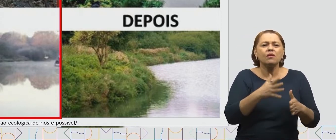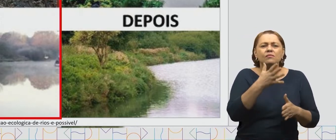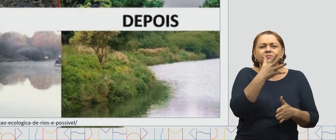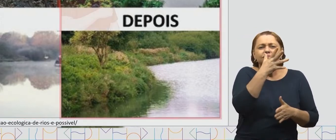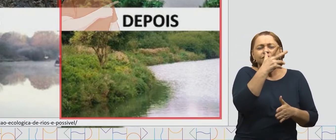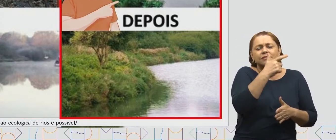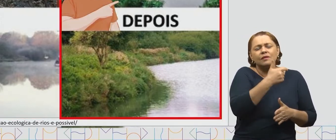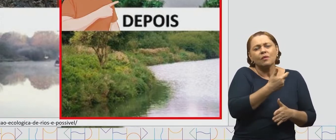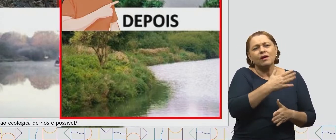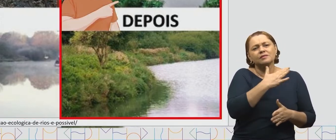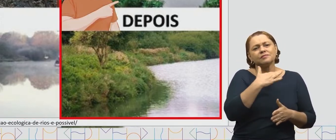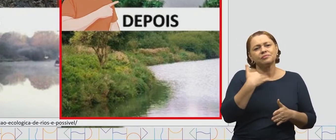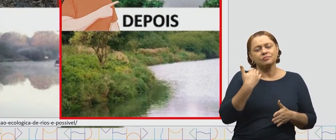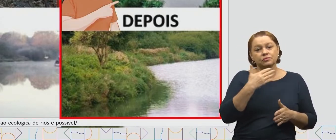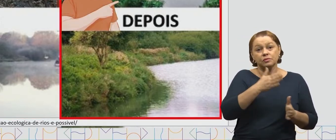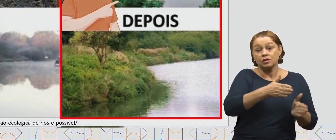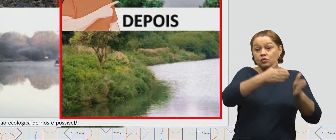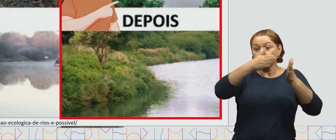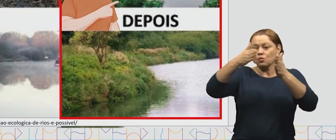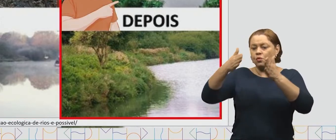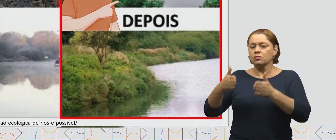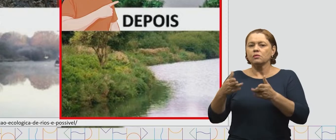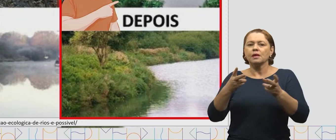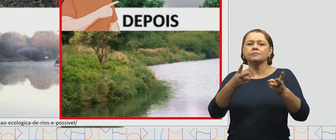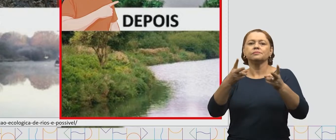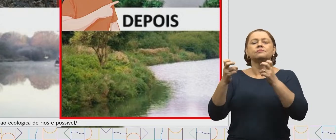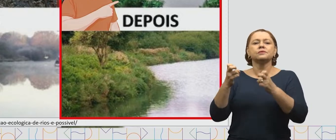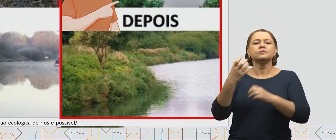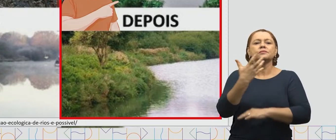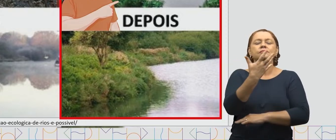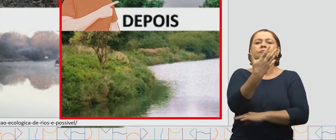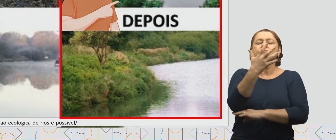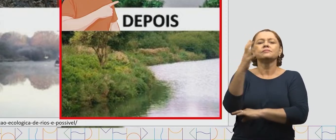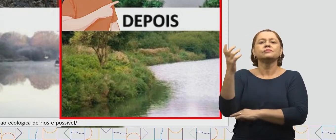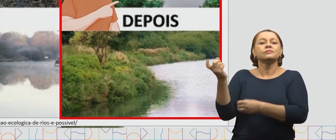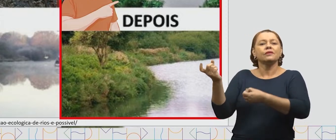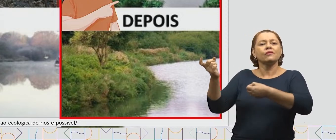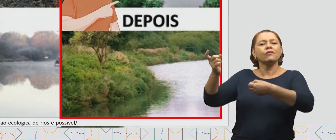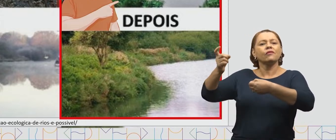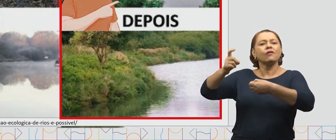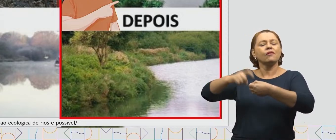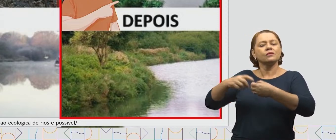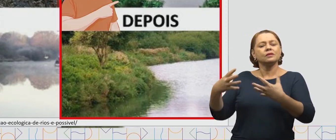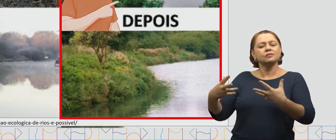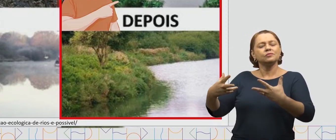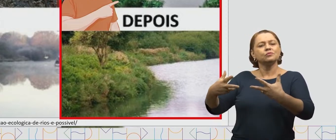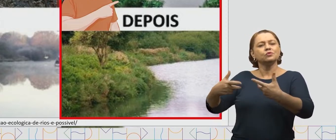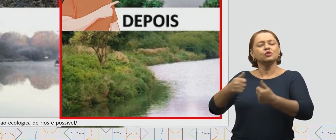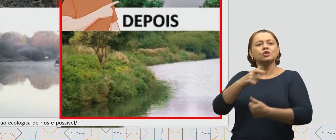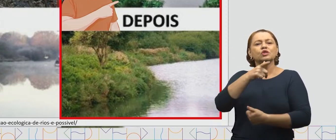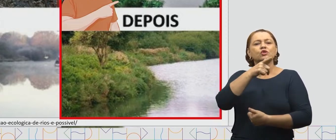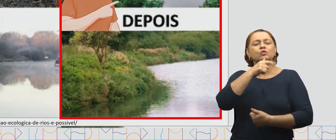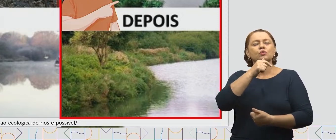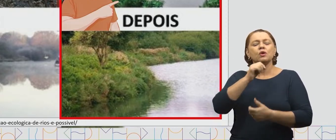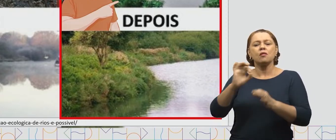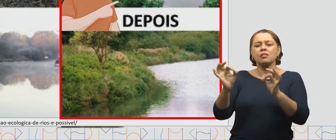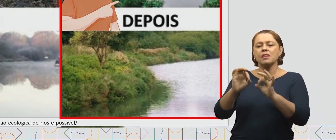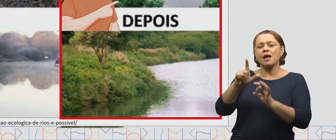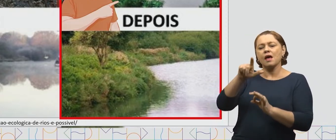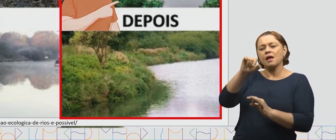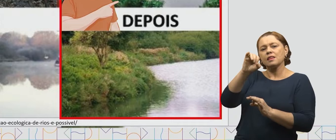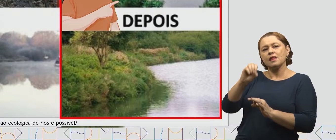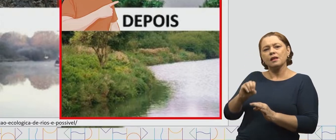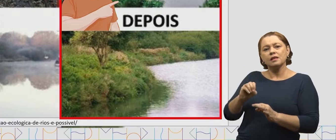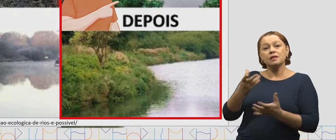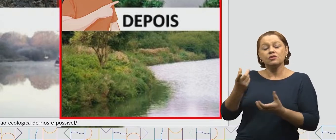lado direito, observamos a vegetação reocupando as margens e o rio já sem resíduos,